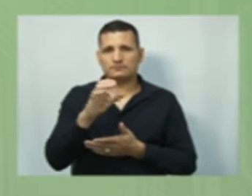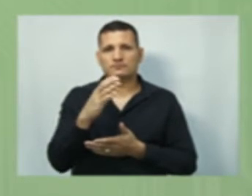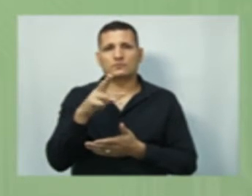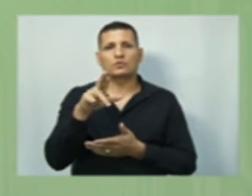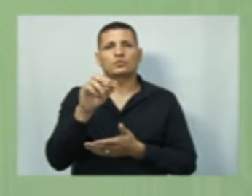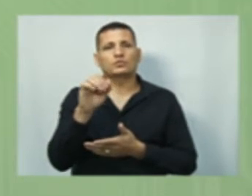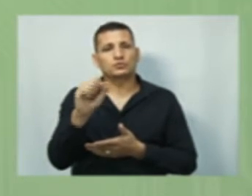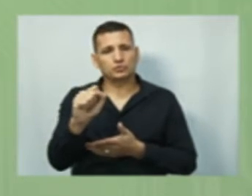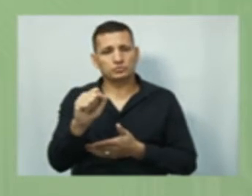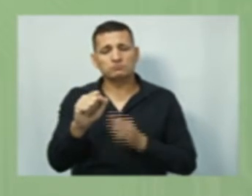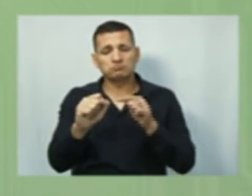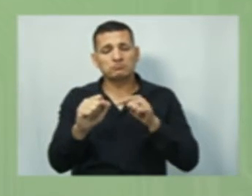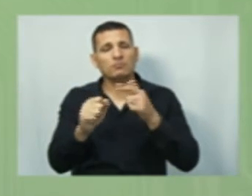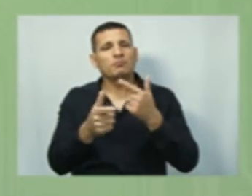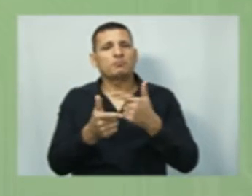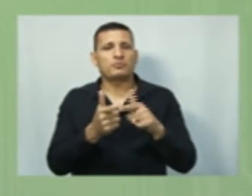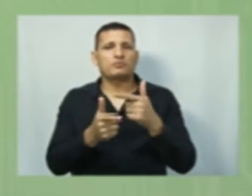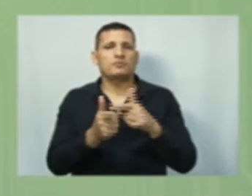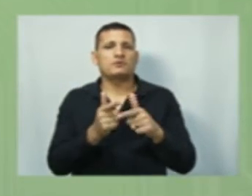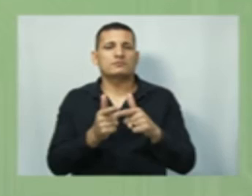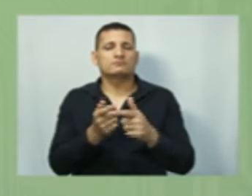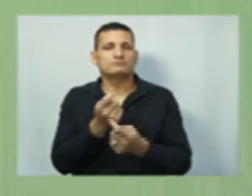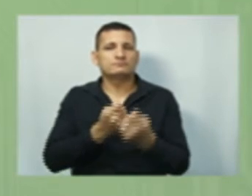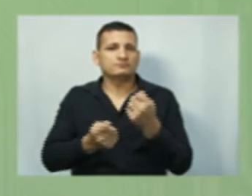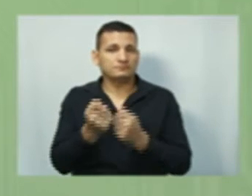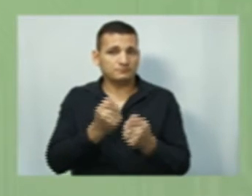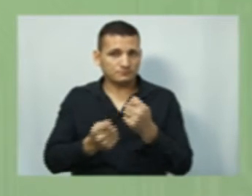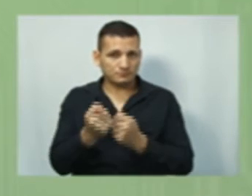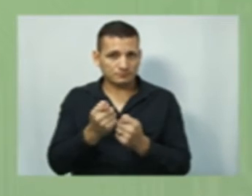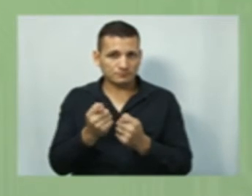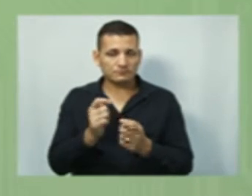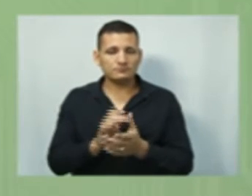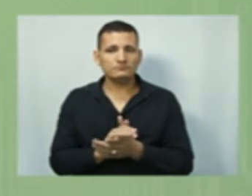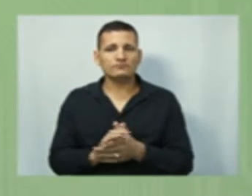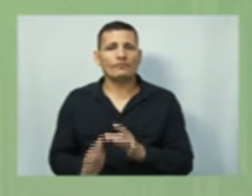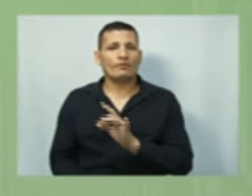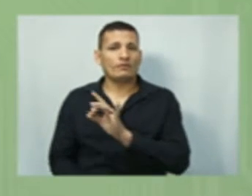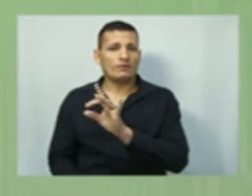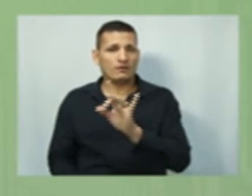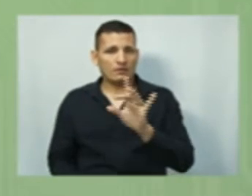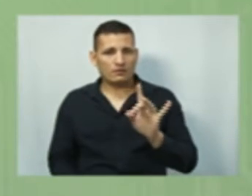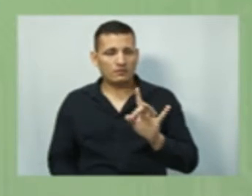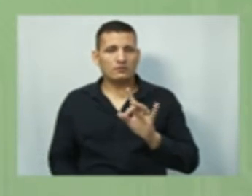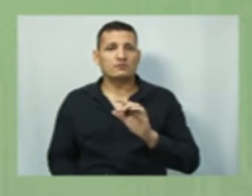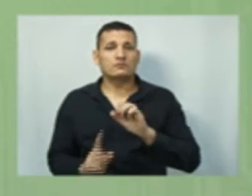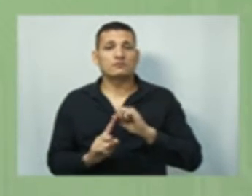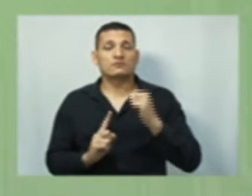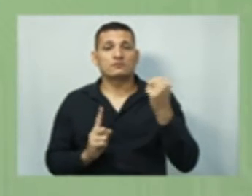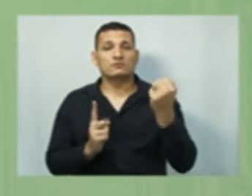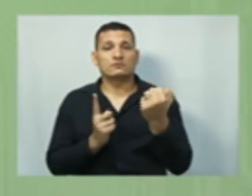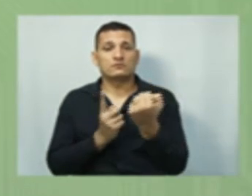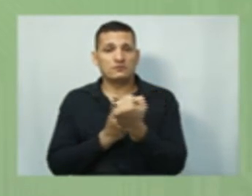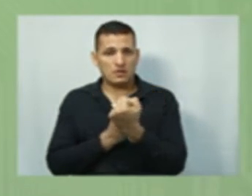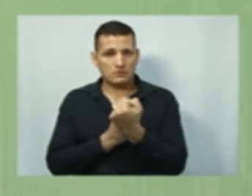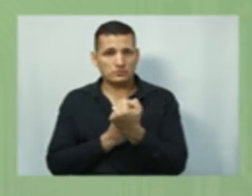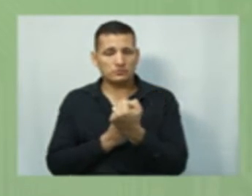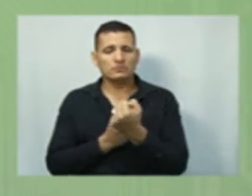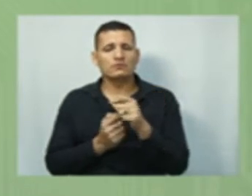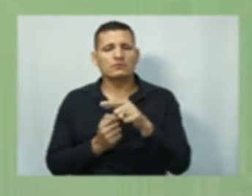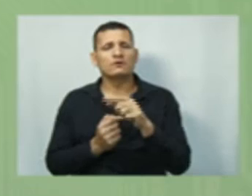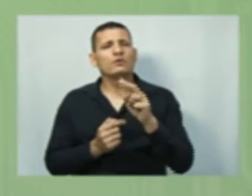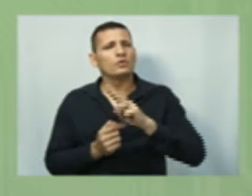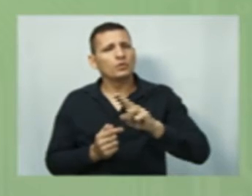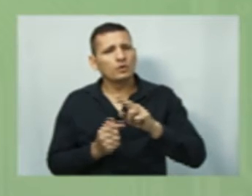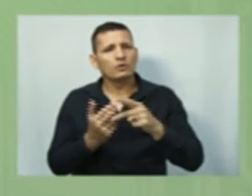problema econômico fundamental. De modo que cada sociedade, por meio do uso de instrumentos fornecidos pela ciência